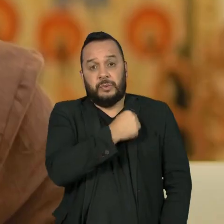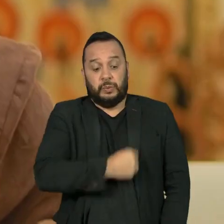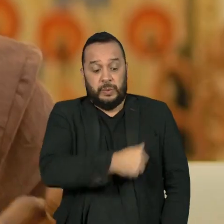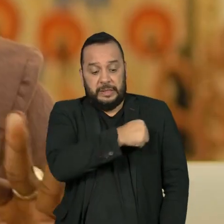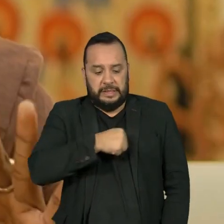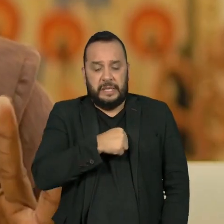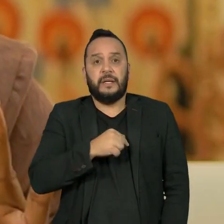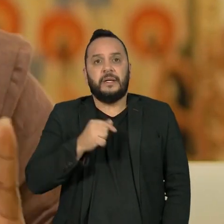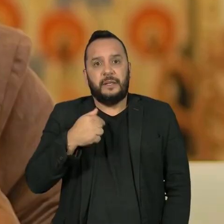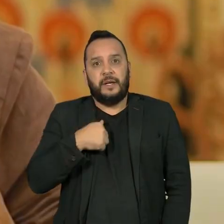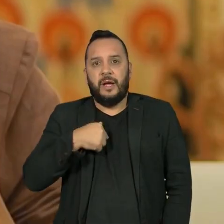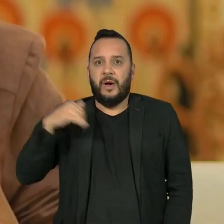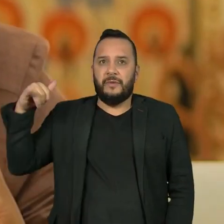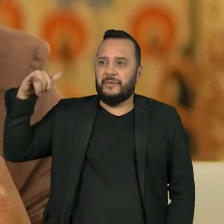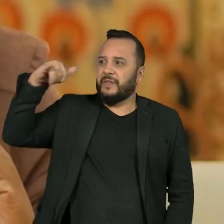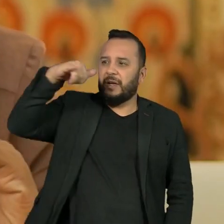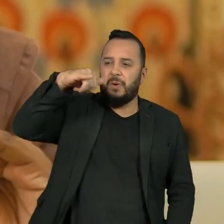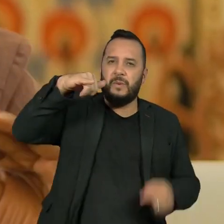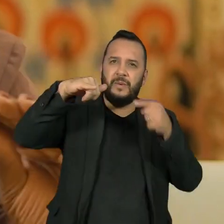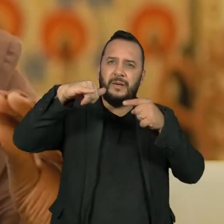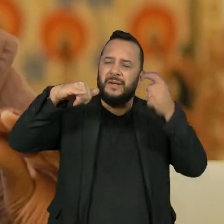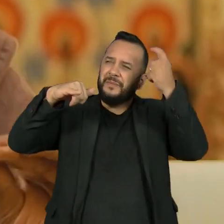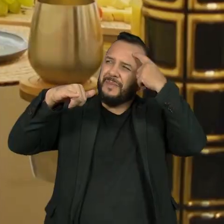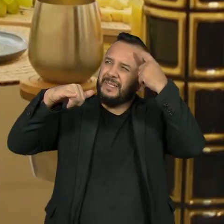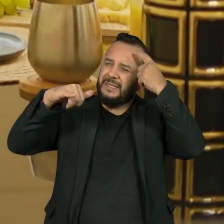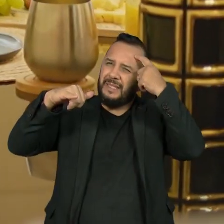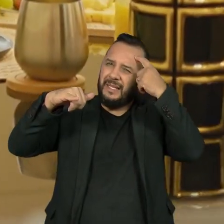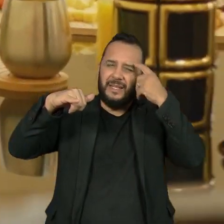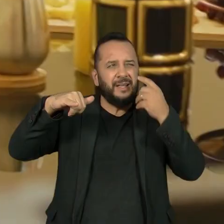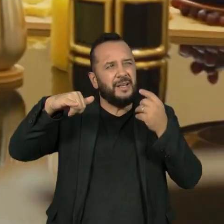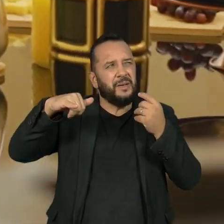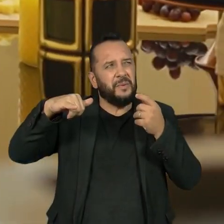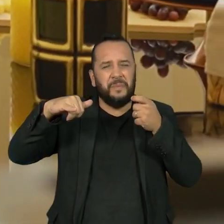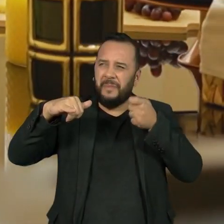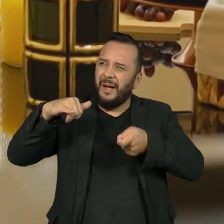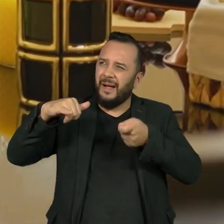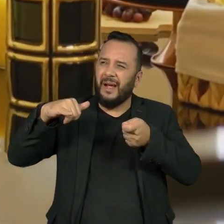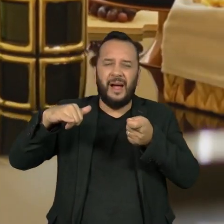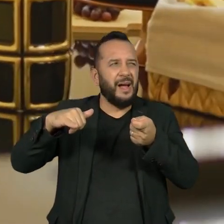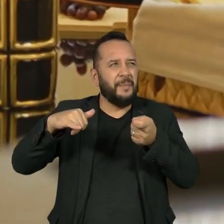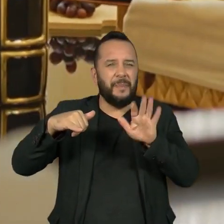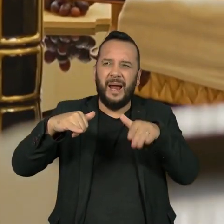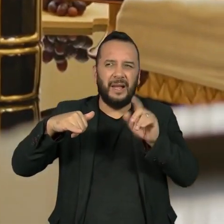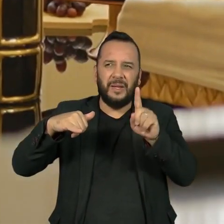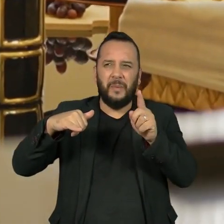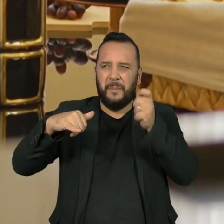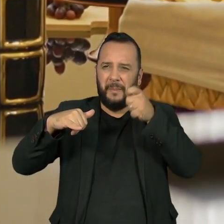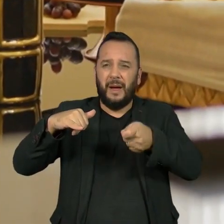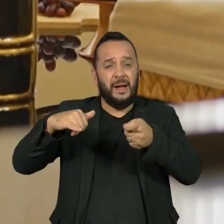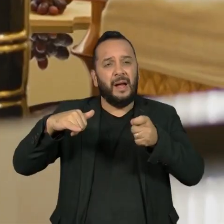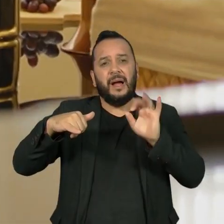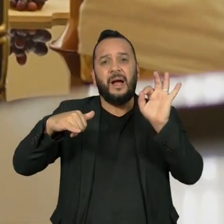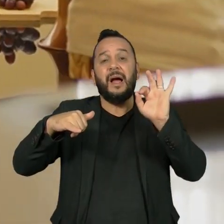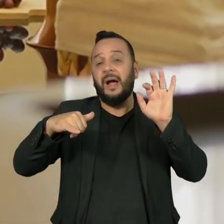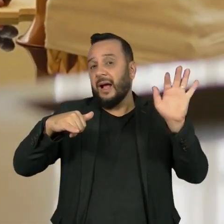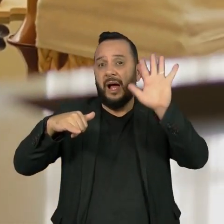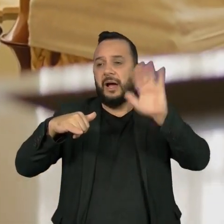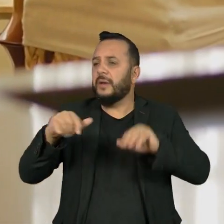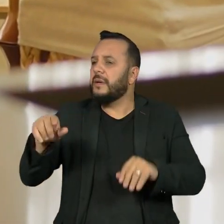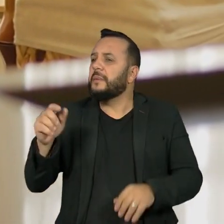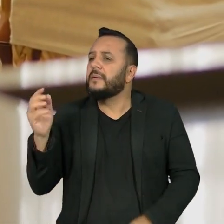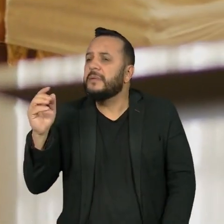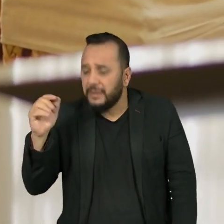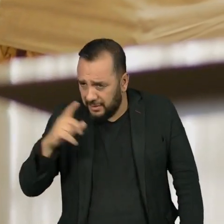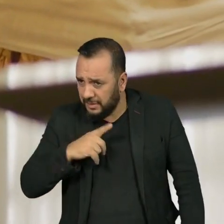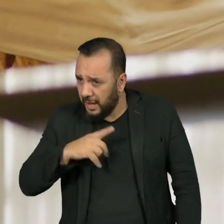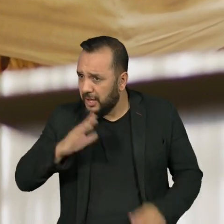econômica. Mas quando eu entendi que a jornada seria exaustiva, eu no balcão do check-in perguntei, tem vaga na